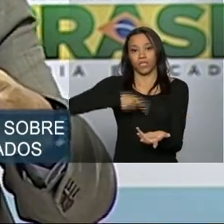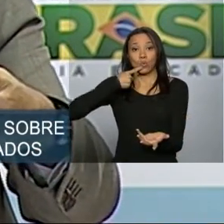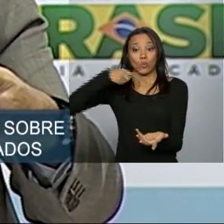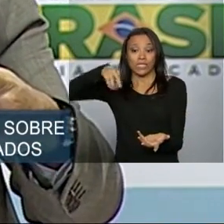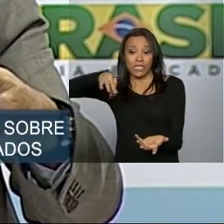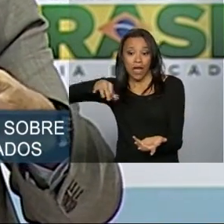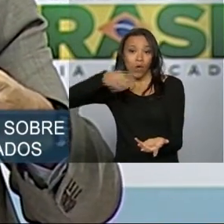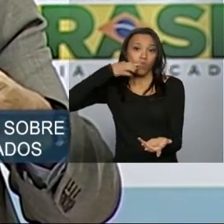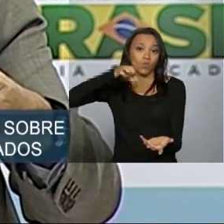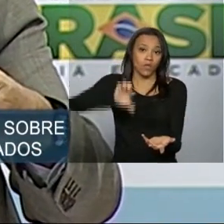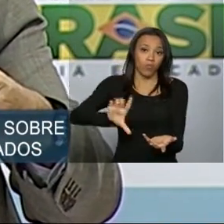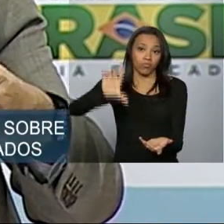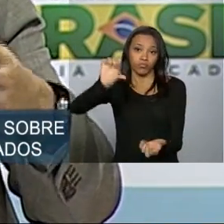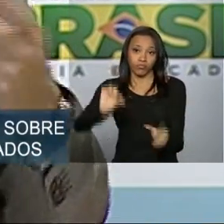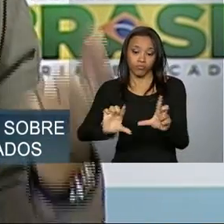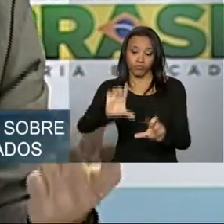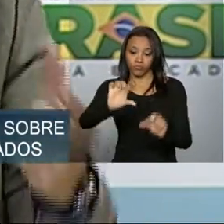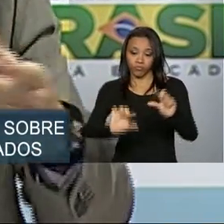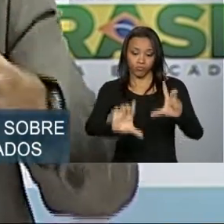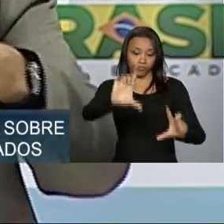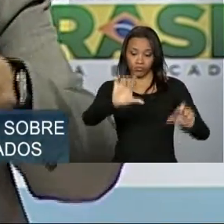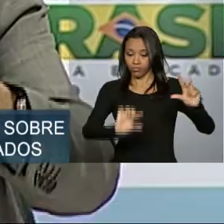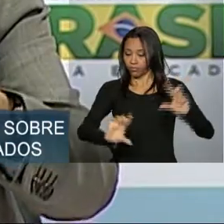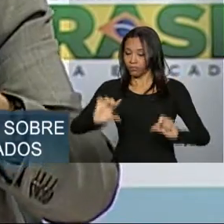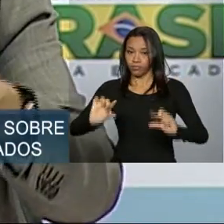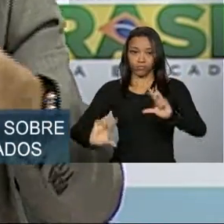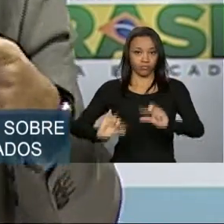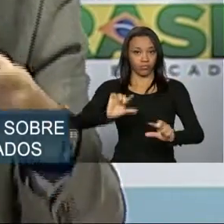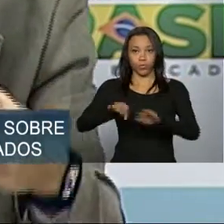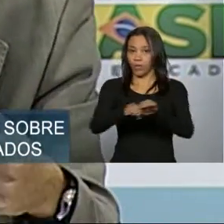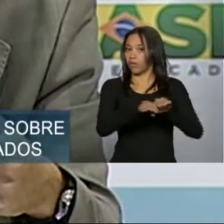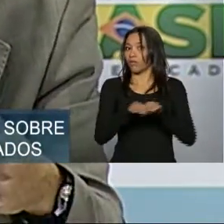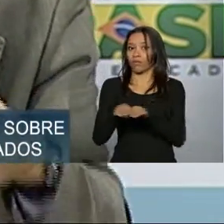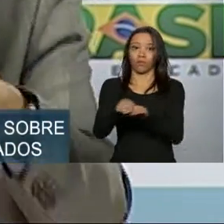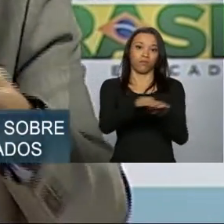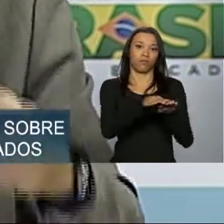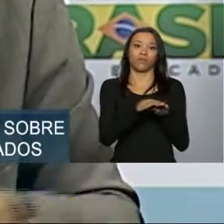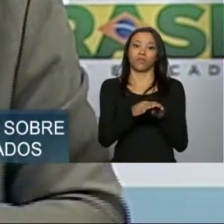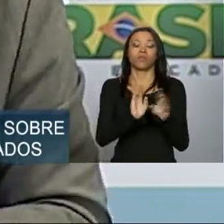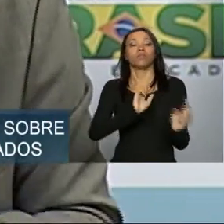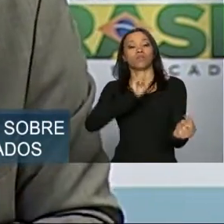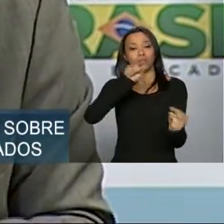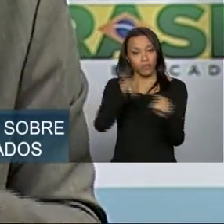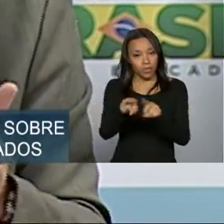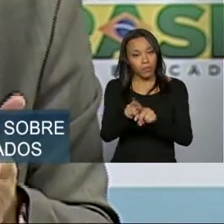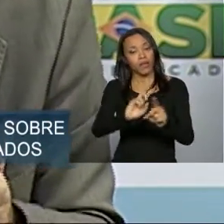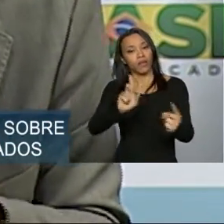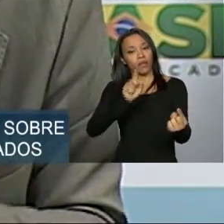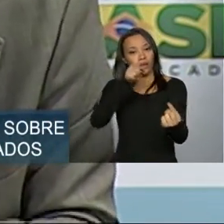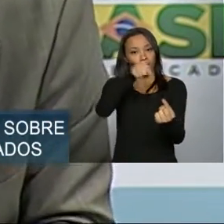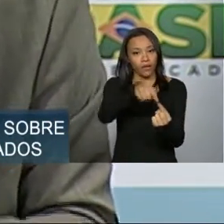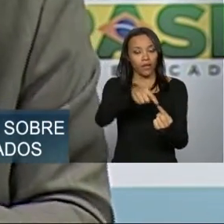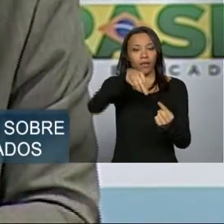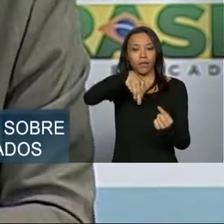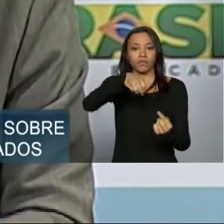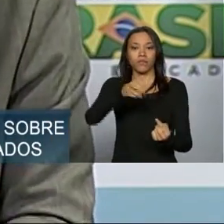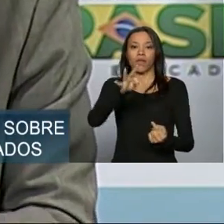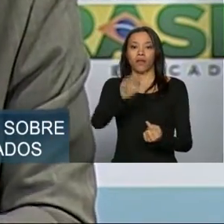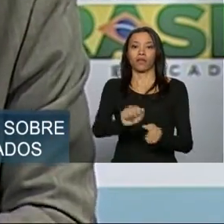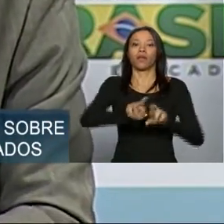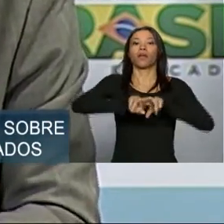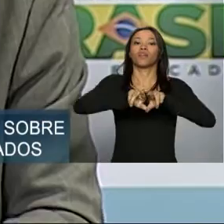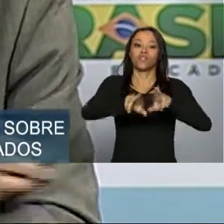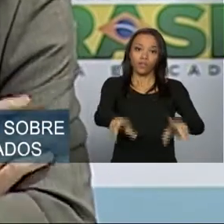para produzi-los... A necessidade de sal para produzi-los e as metas acabam sendo diferentes porque foram formuladas